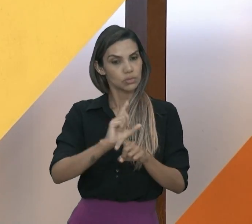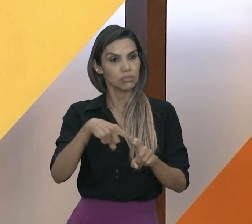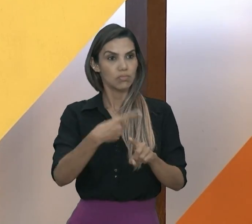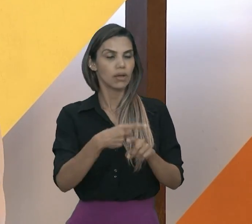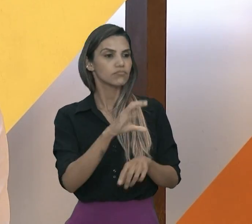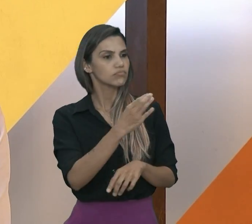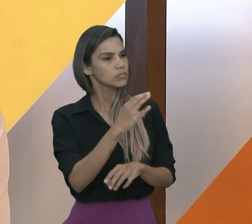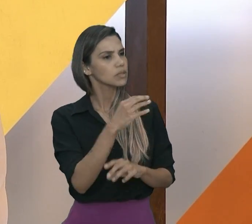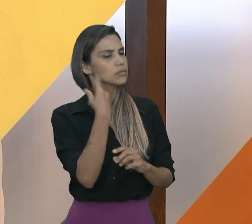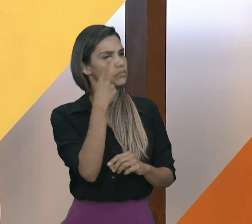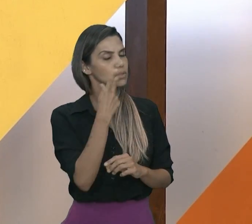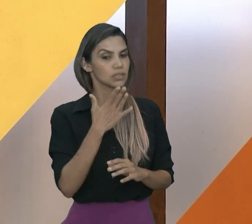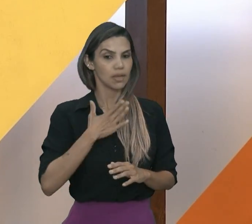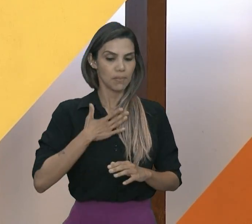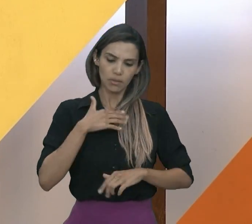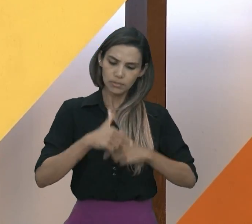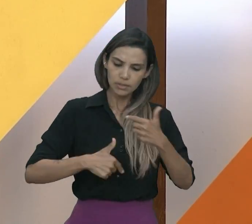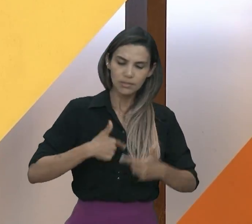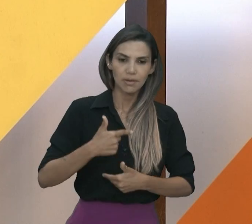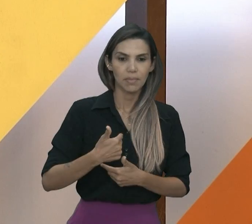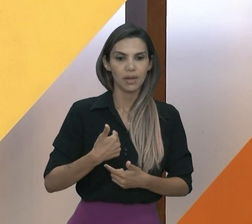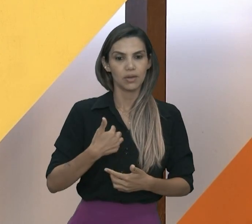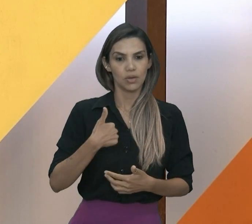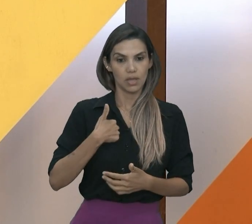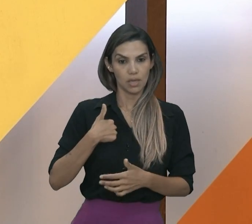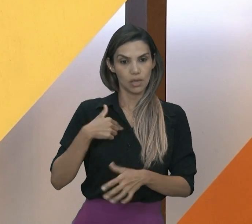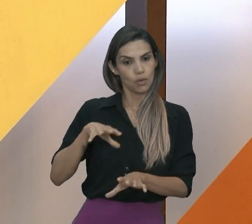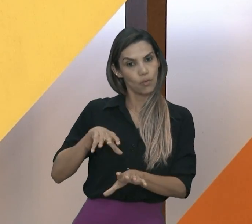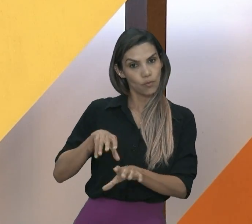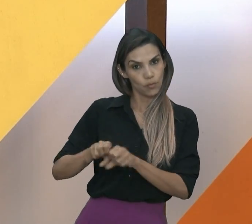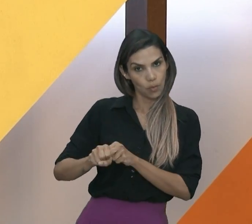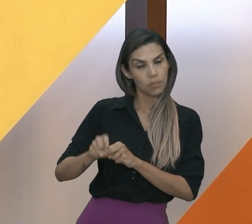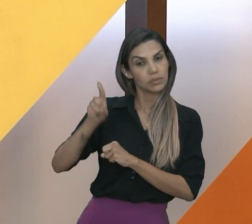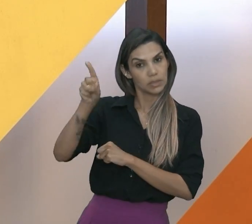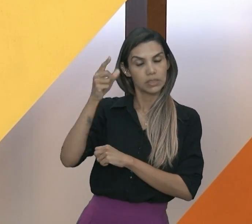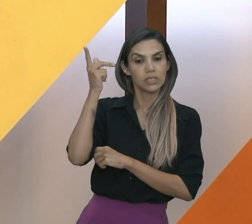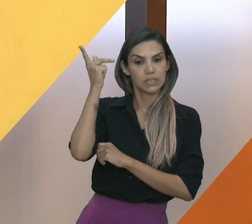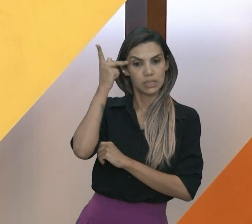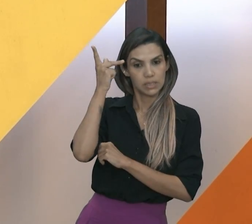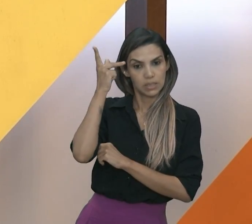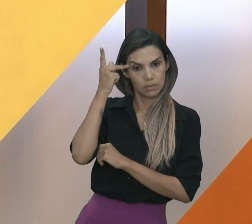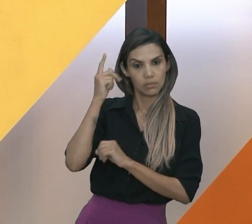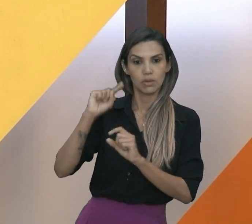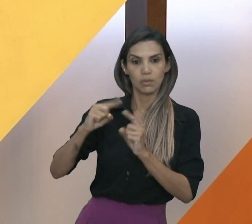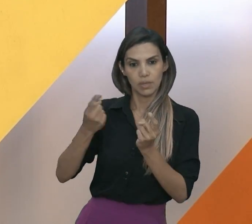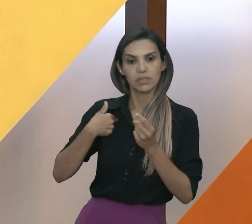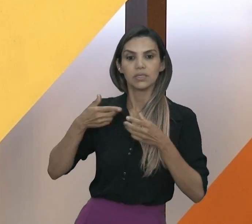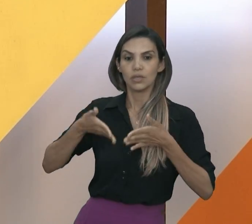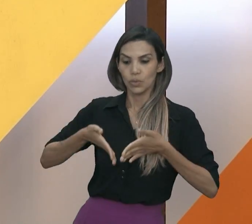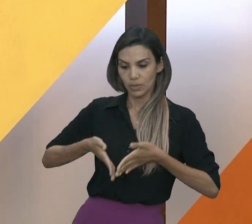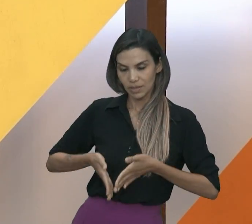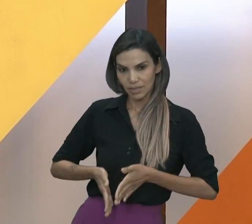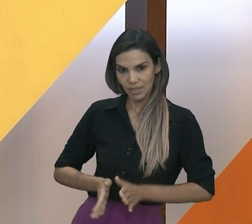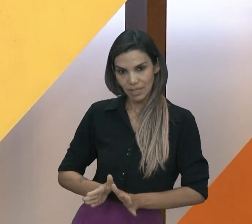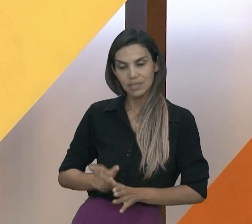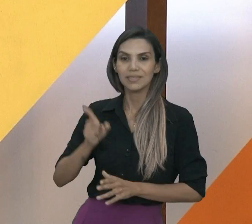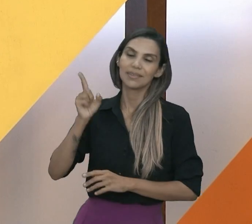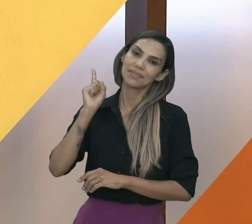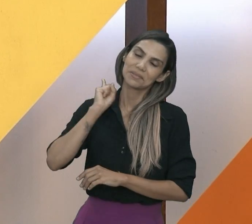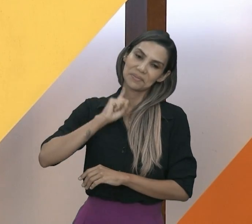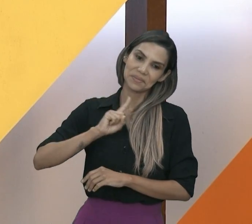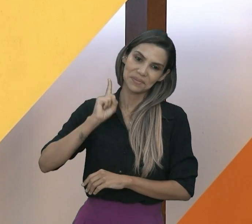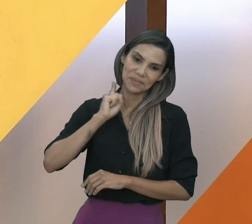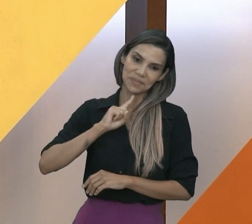minha carreira, minha formação deu-se no estado de São Paulo, mas eu sou originariamente mineiro, né?